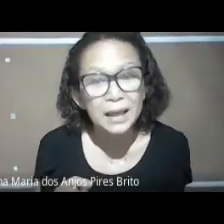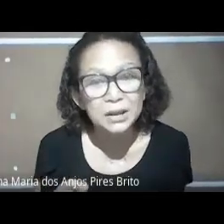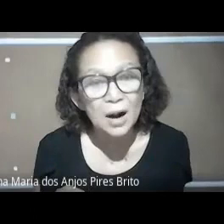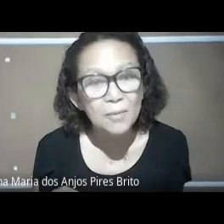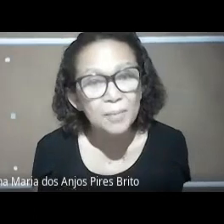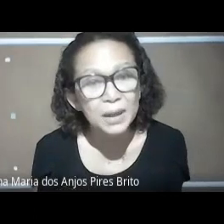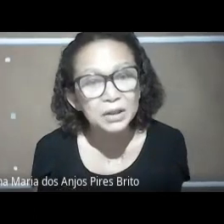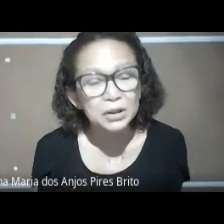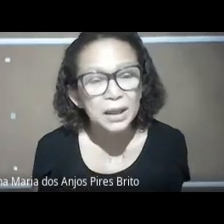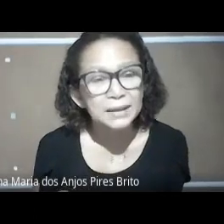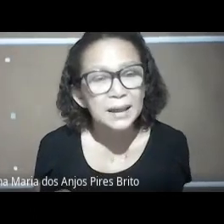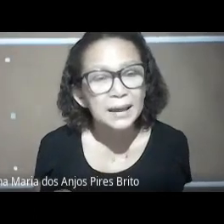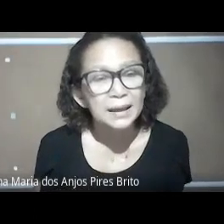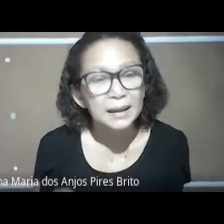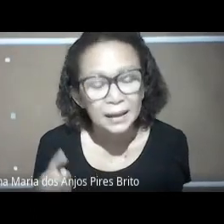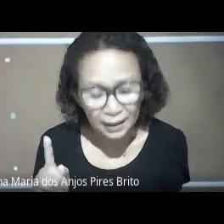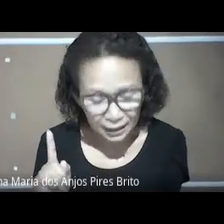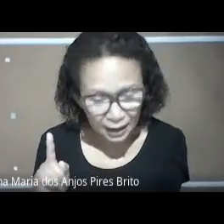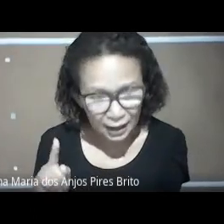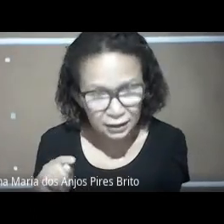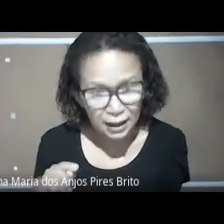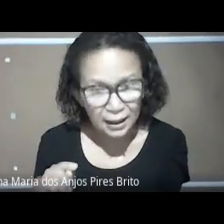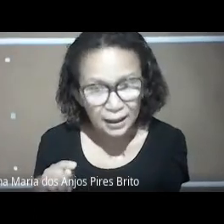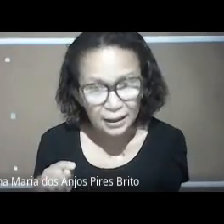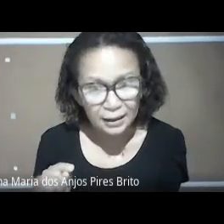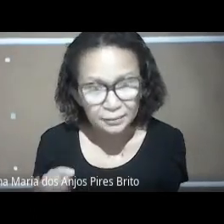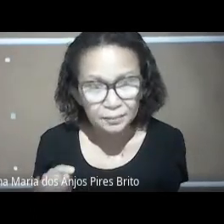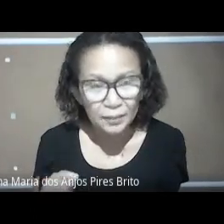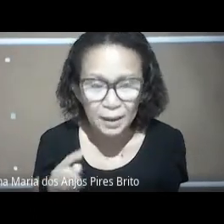podem até tirar o print desta